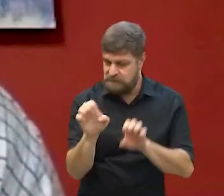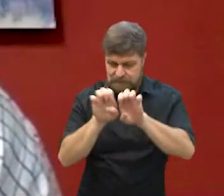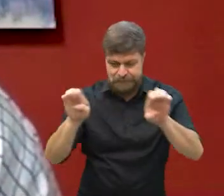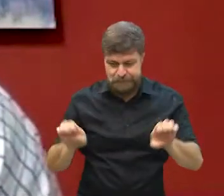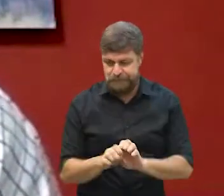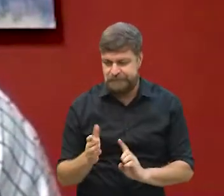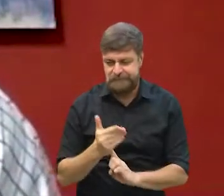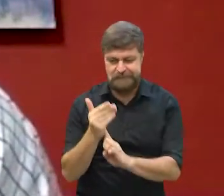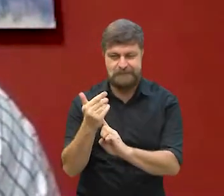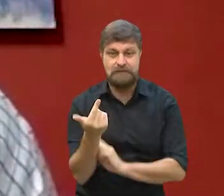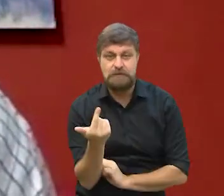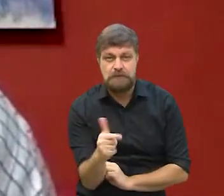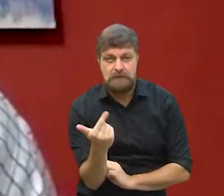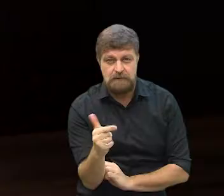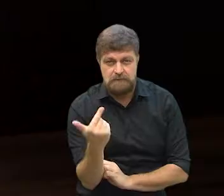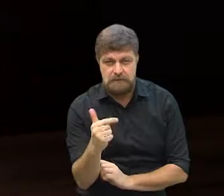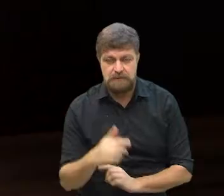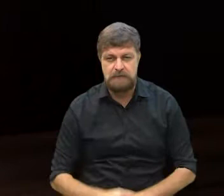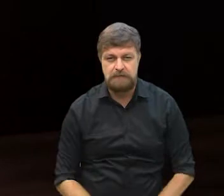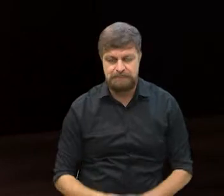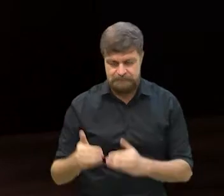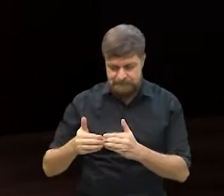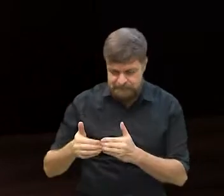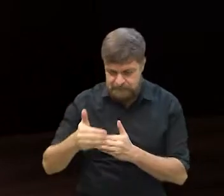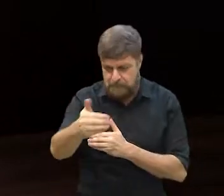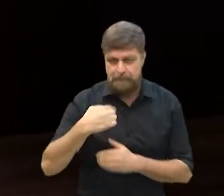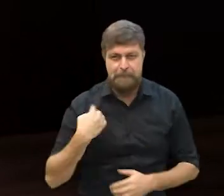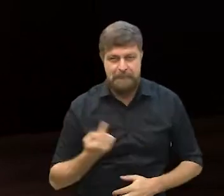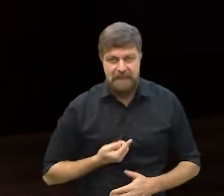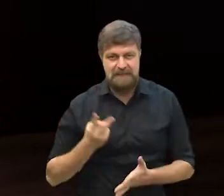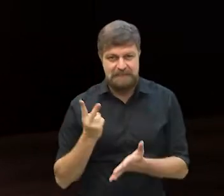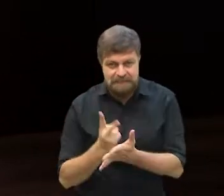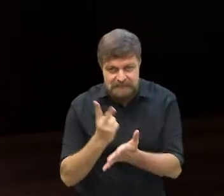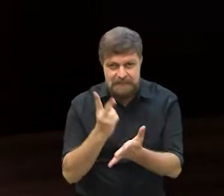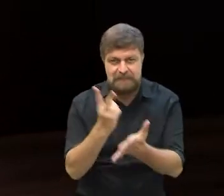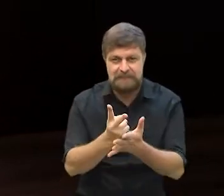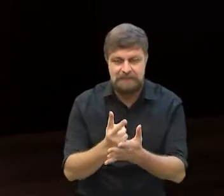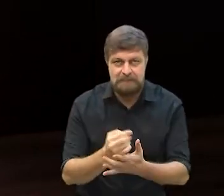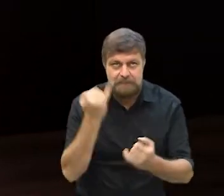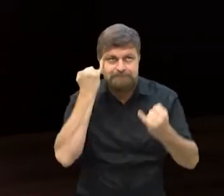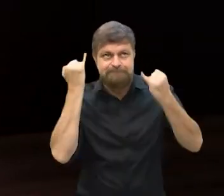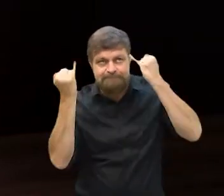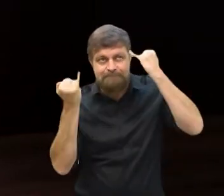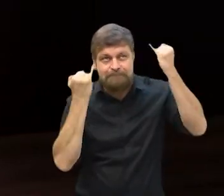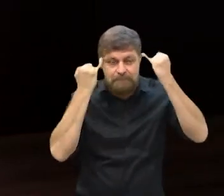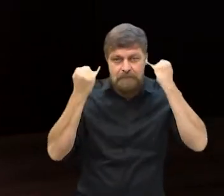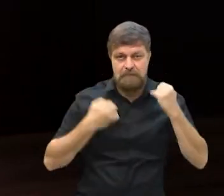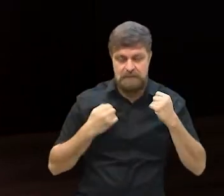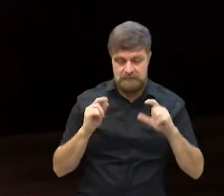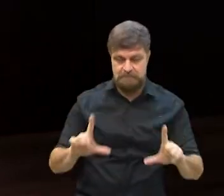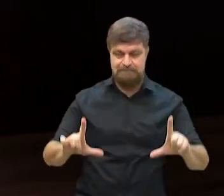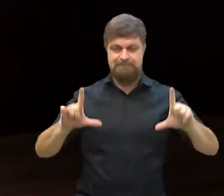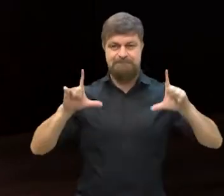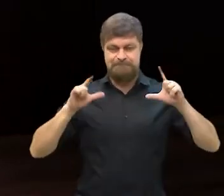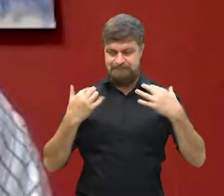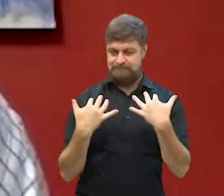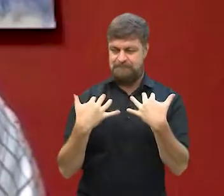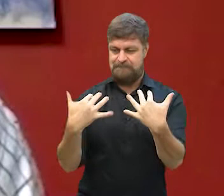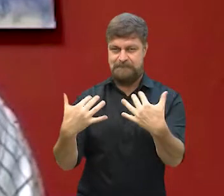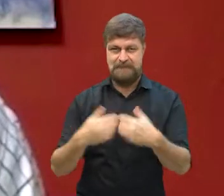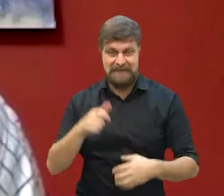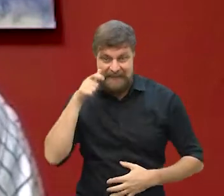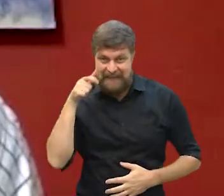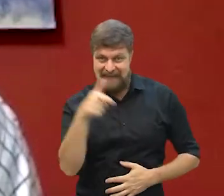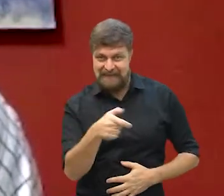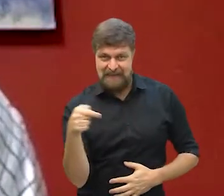estrutura, não tinha tecnologia, entendeu? Então, daí em diante, a gente sempre criou coisas diferentes para a gente poder se destacar no mercado. E